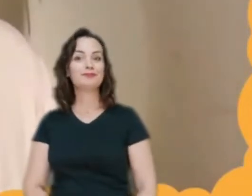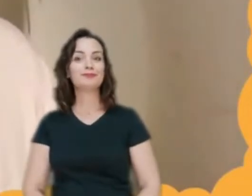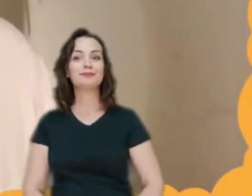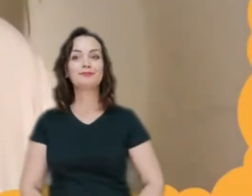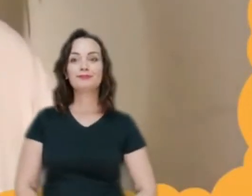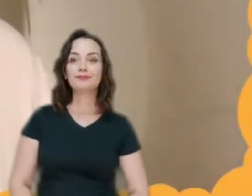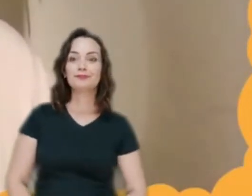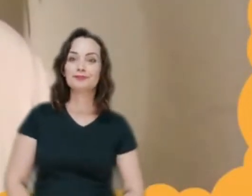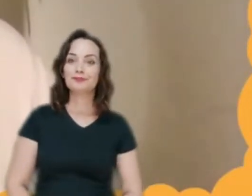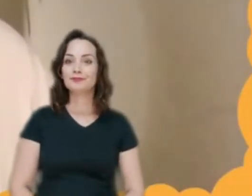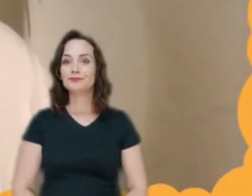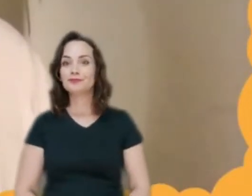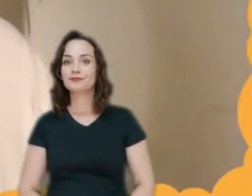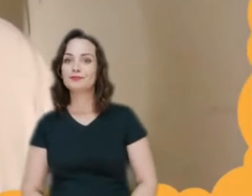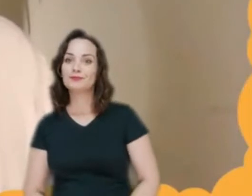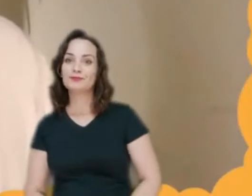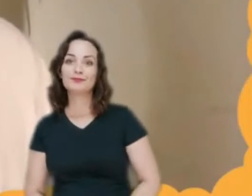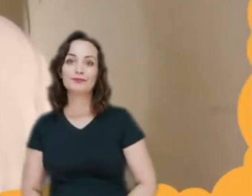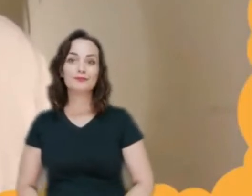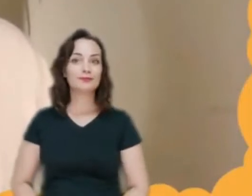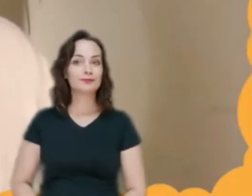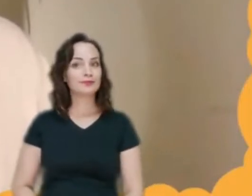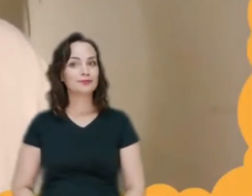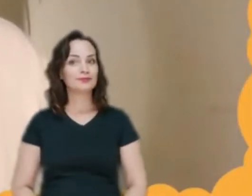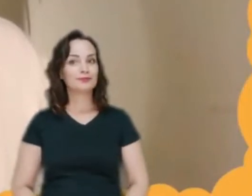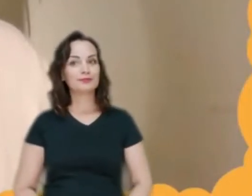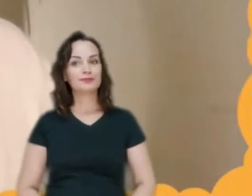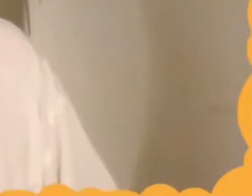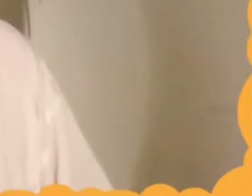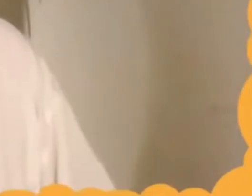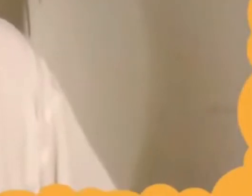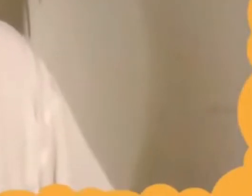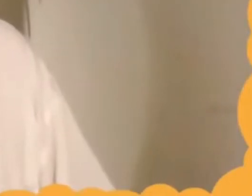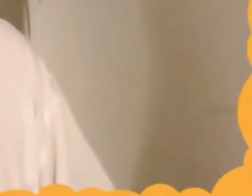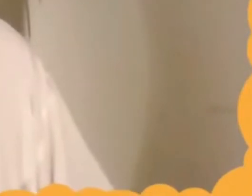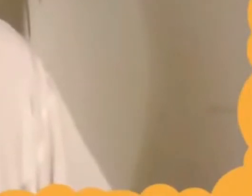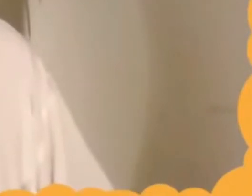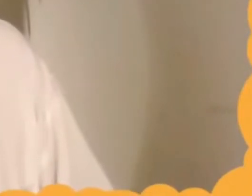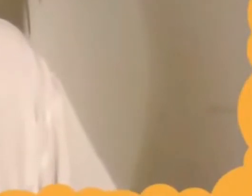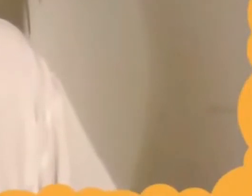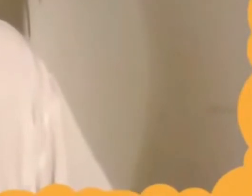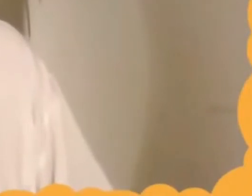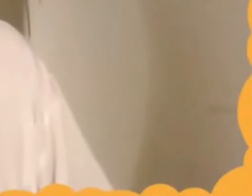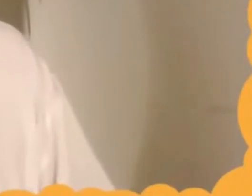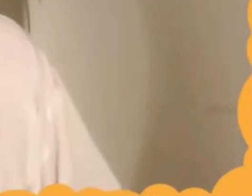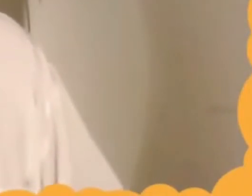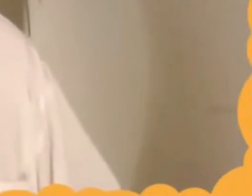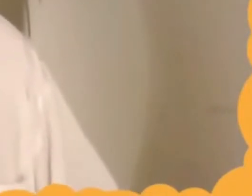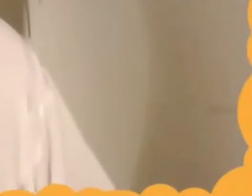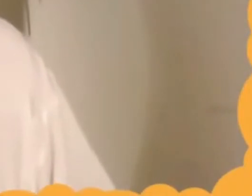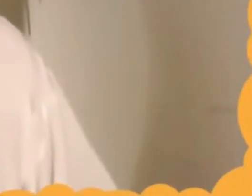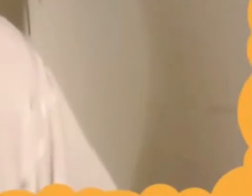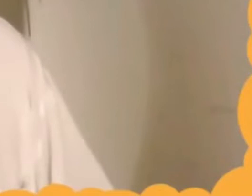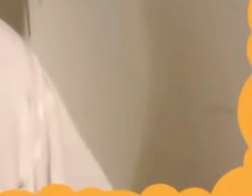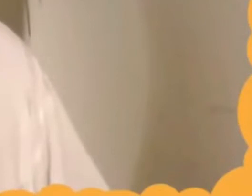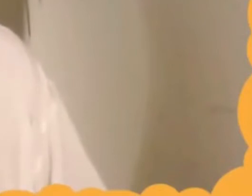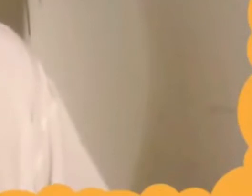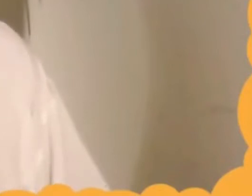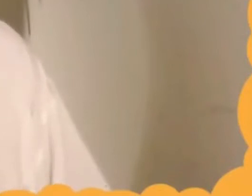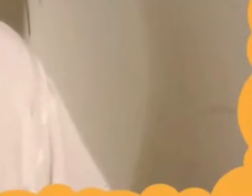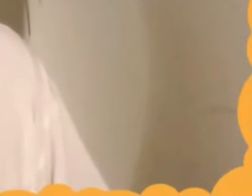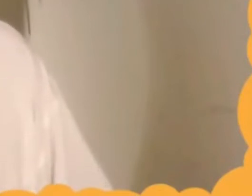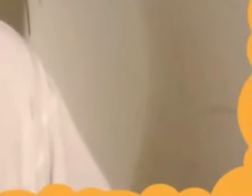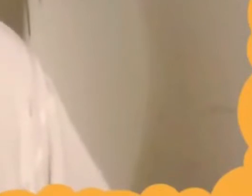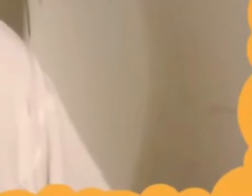Palo, Palo, Palo, Palo, Palito, Palo, E. E, E,